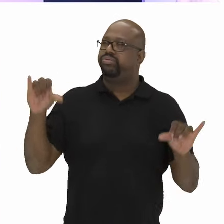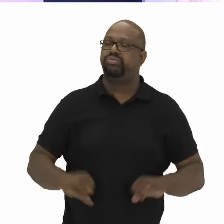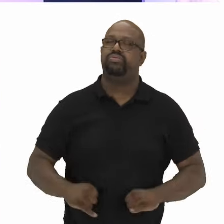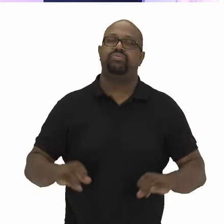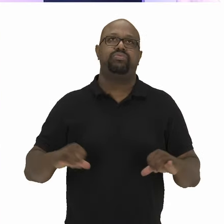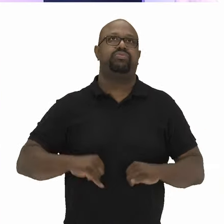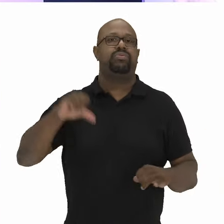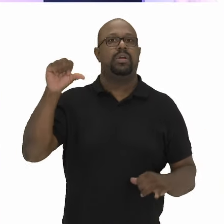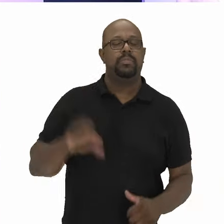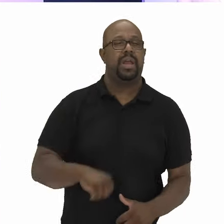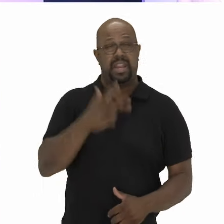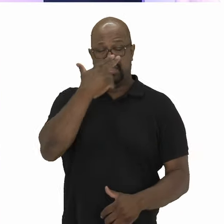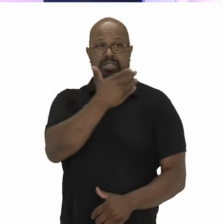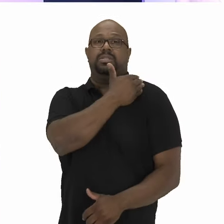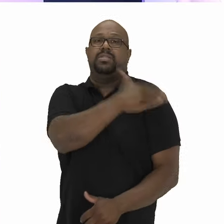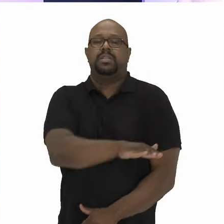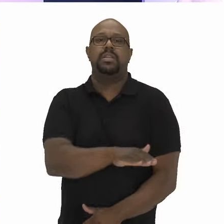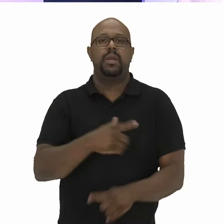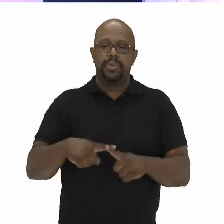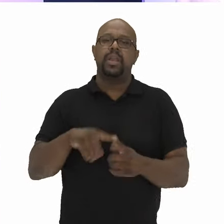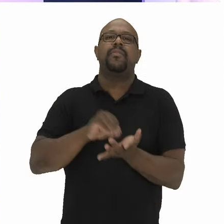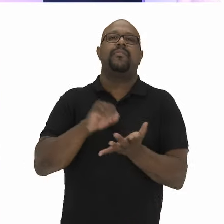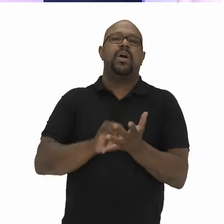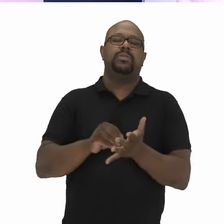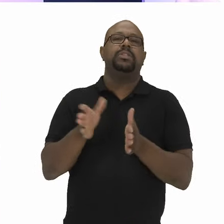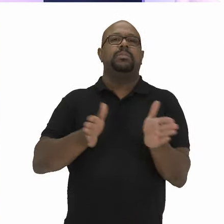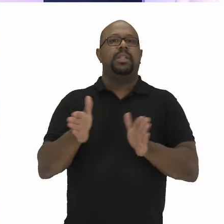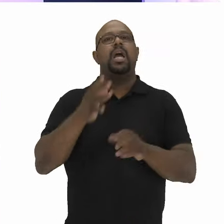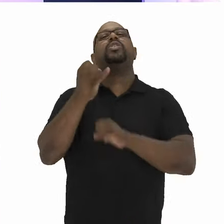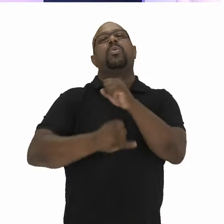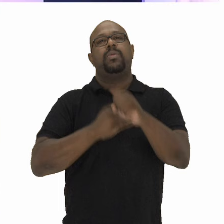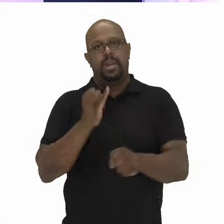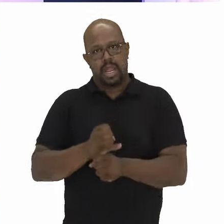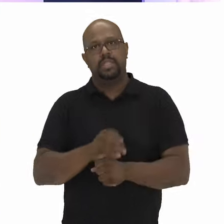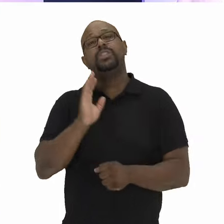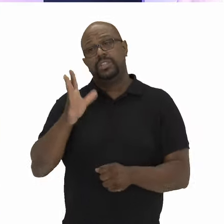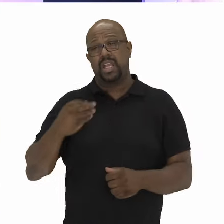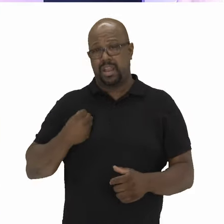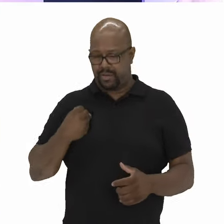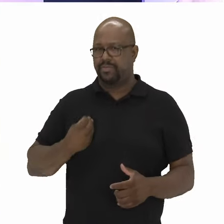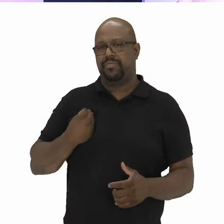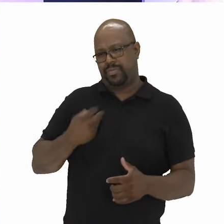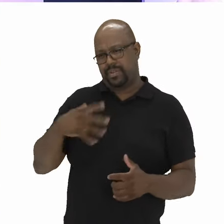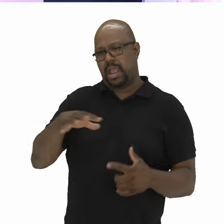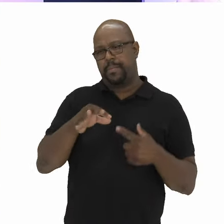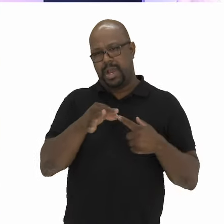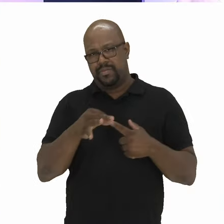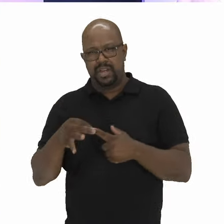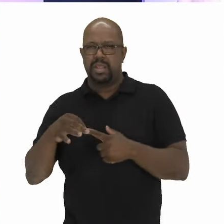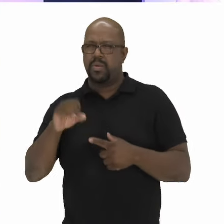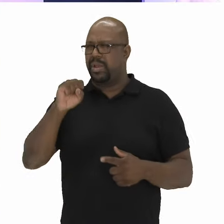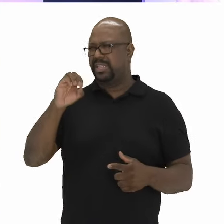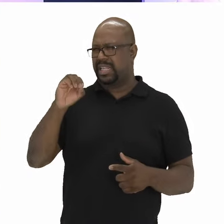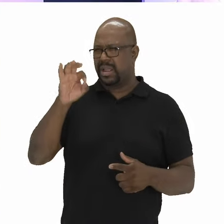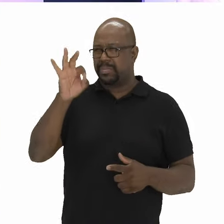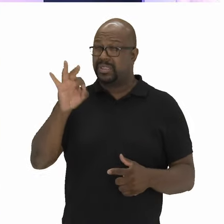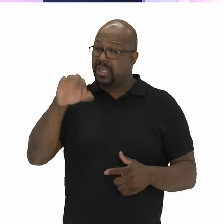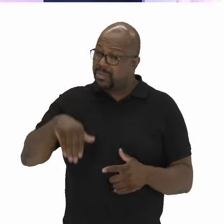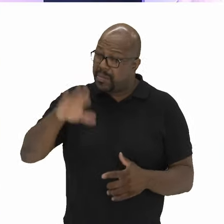exclusão das suas vidas pela falta de acessibilidade no online já viviam na periferia porque a ONU diz que mais de